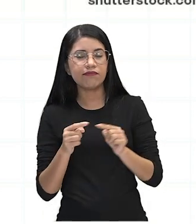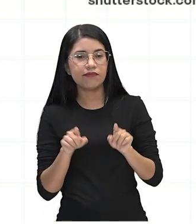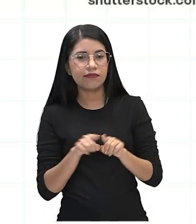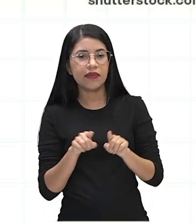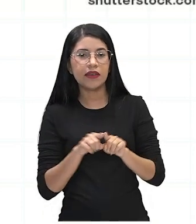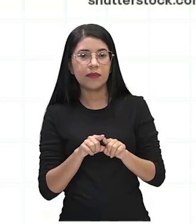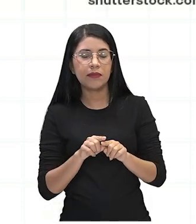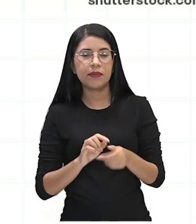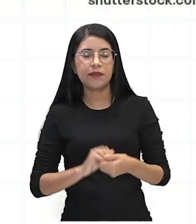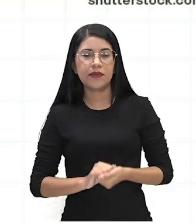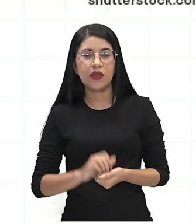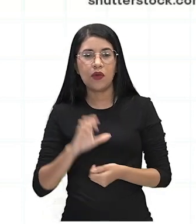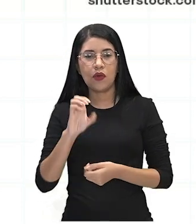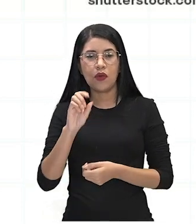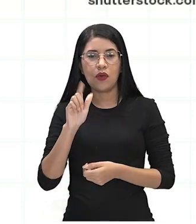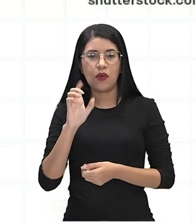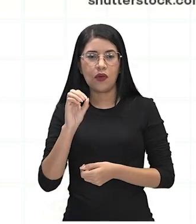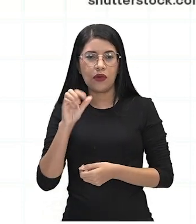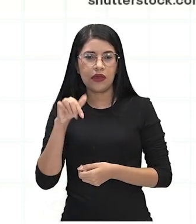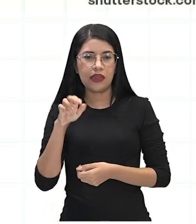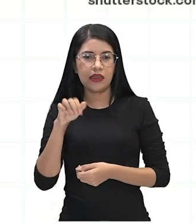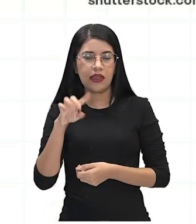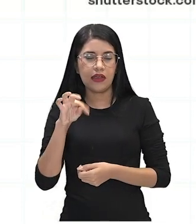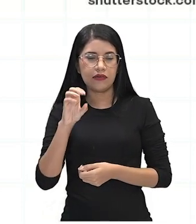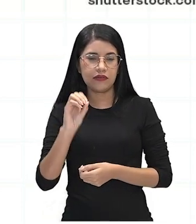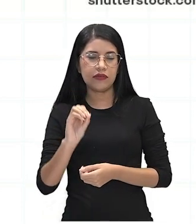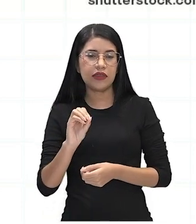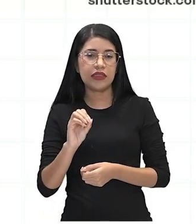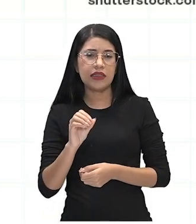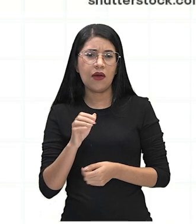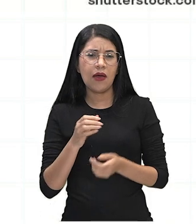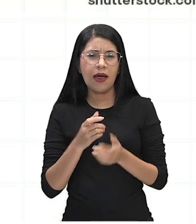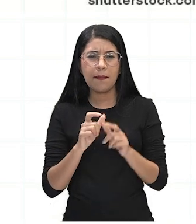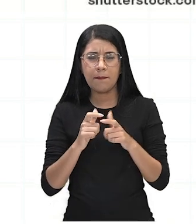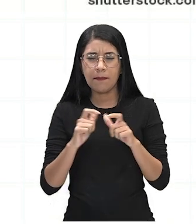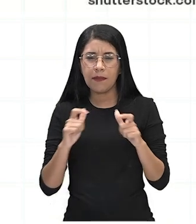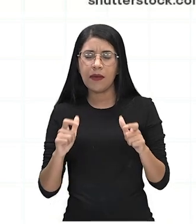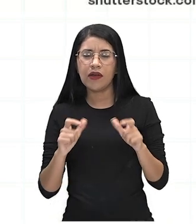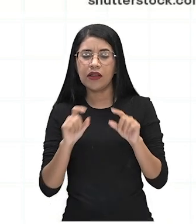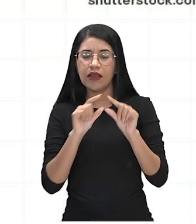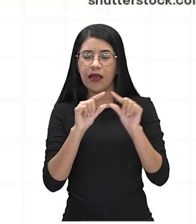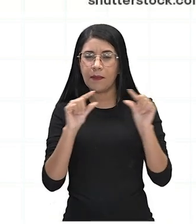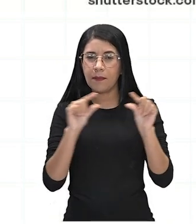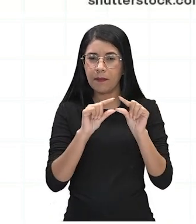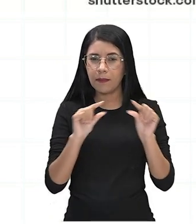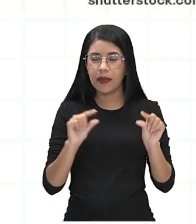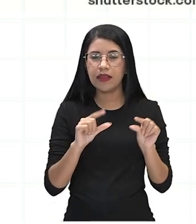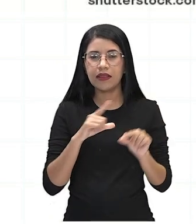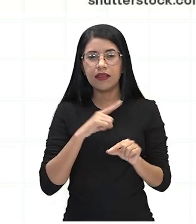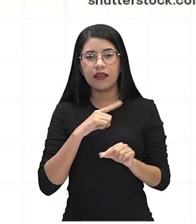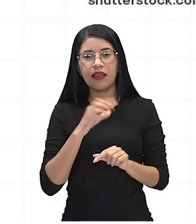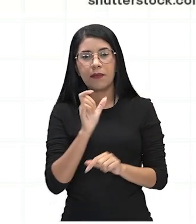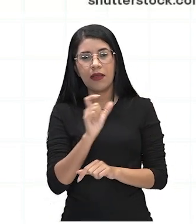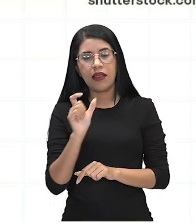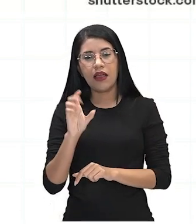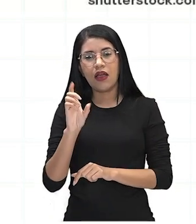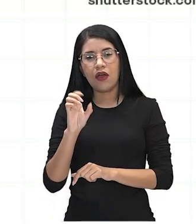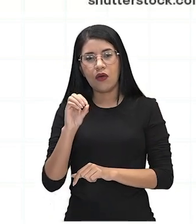desse texto, ok? Families, quase todo o título tem palavras cognatas. Vocês também